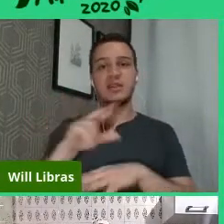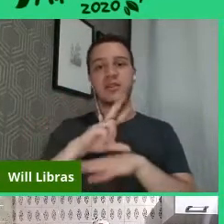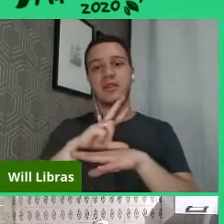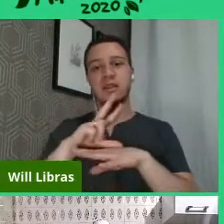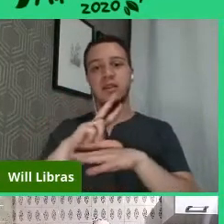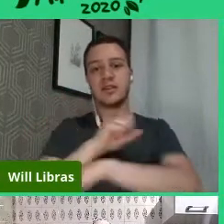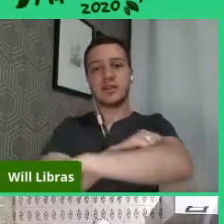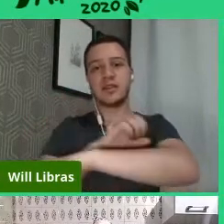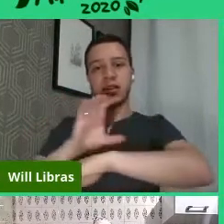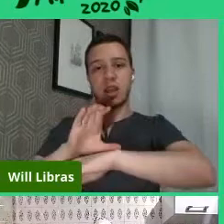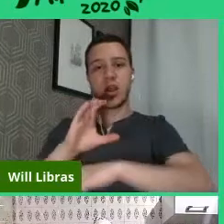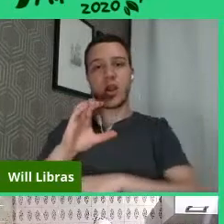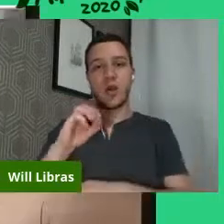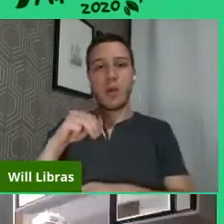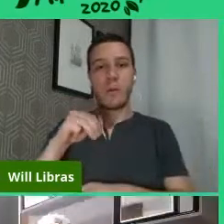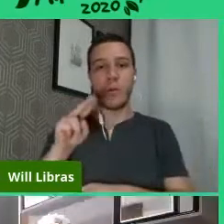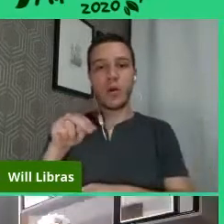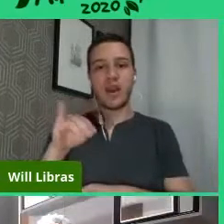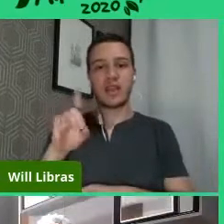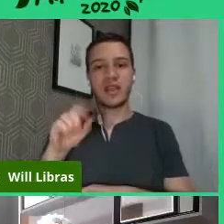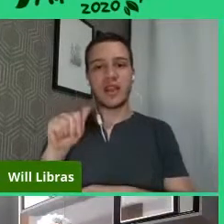tu, Pri.